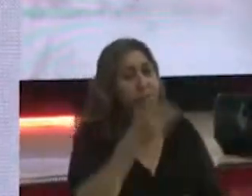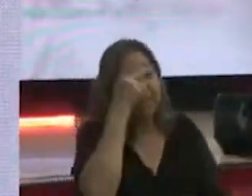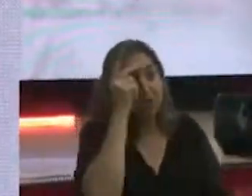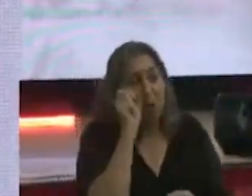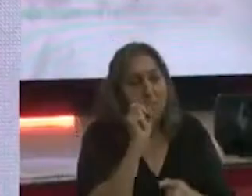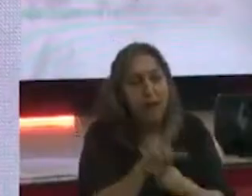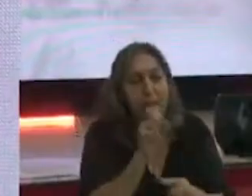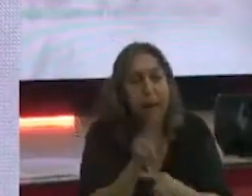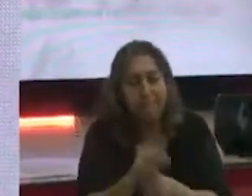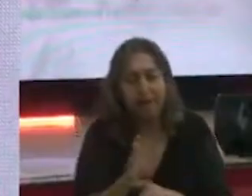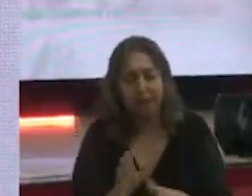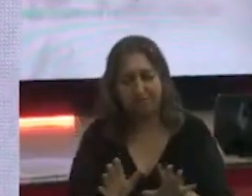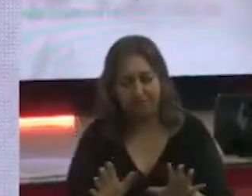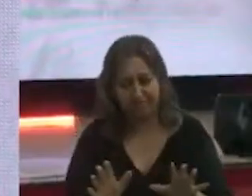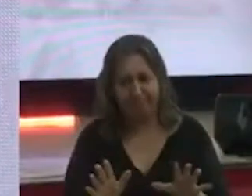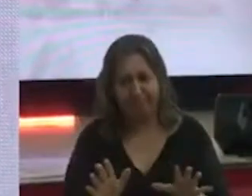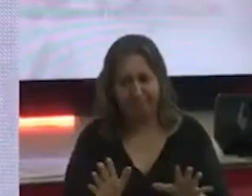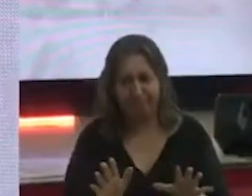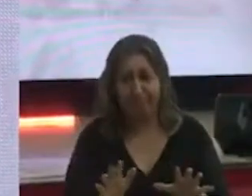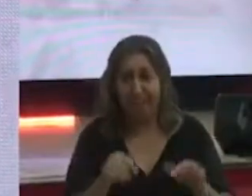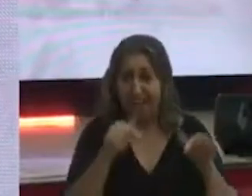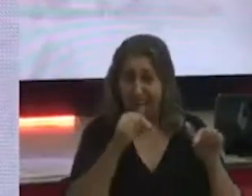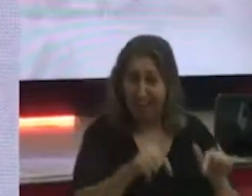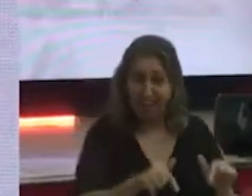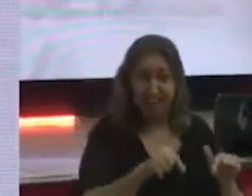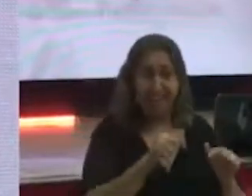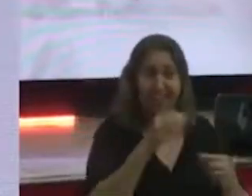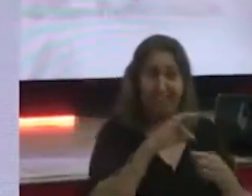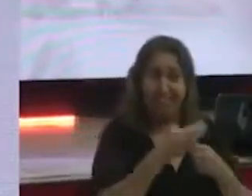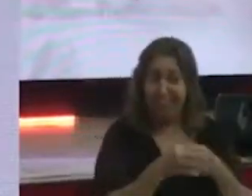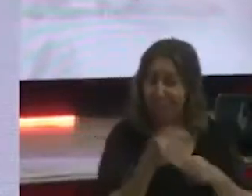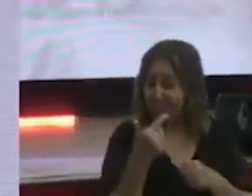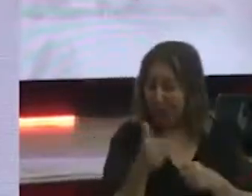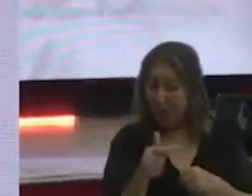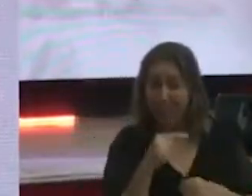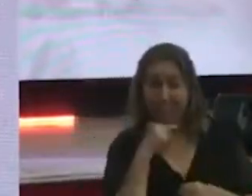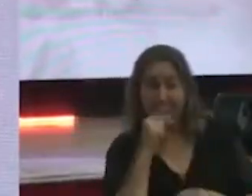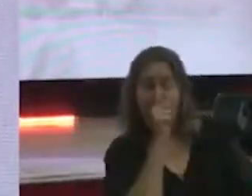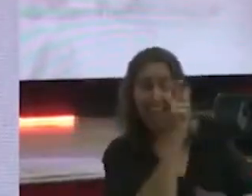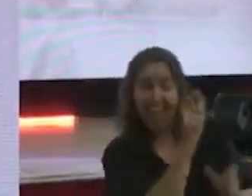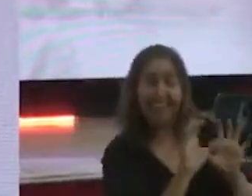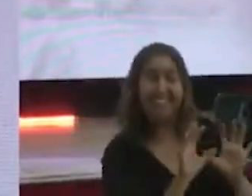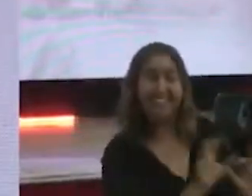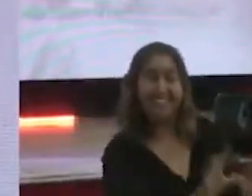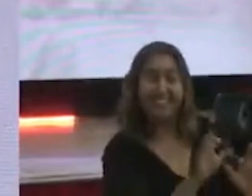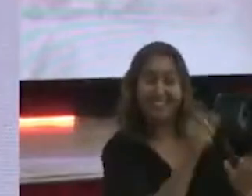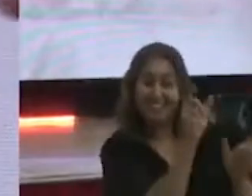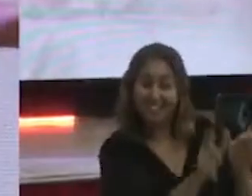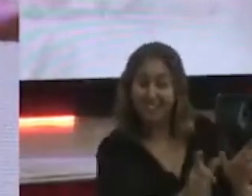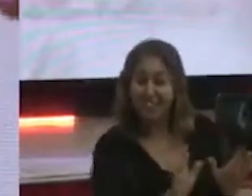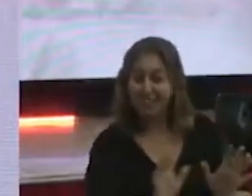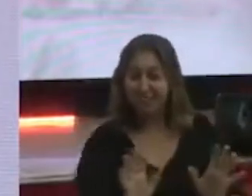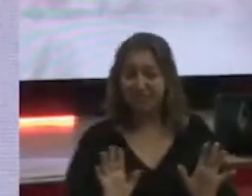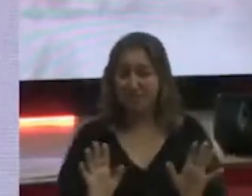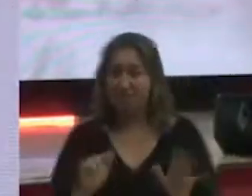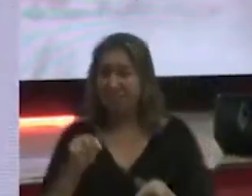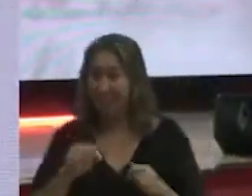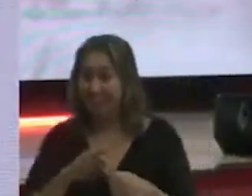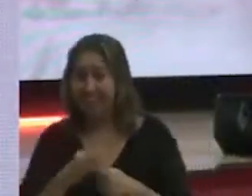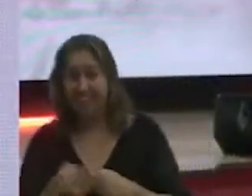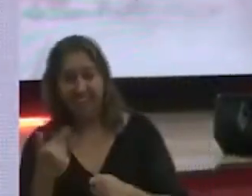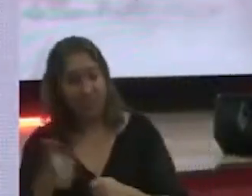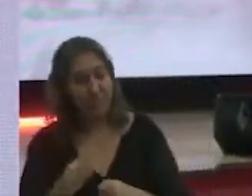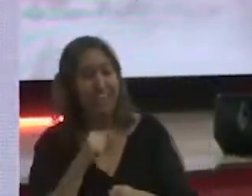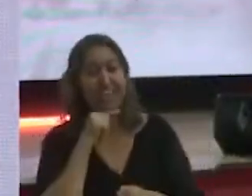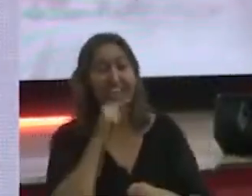assim eu vou dizer de novo aqui não tem ninguém assim eu vou dizer de novo aqui não tem